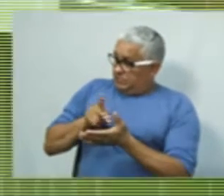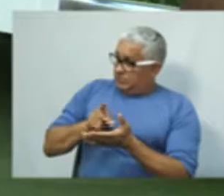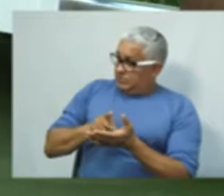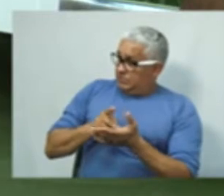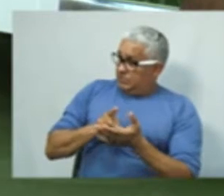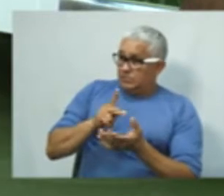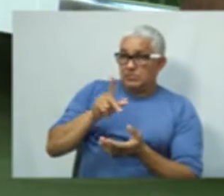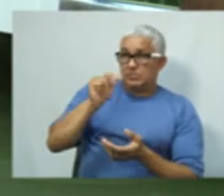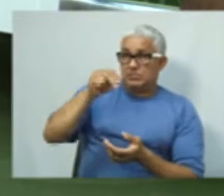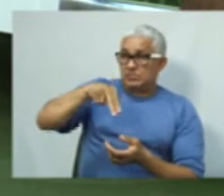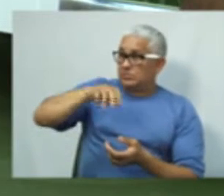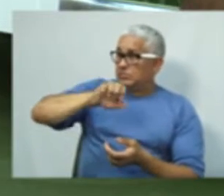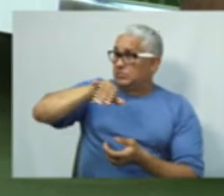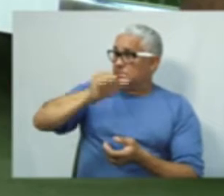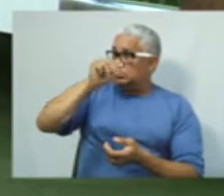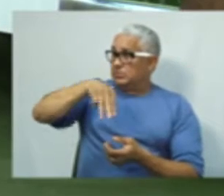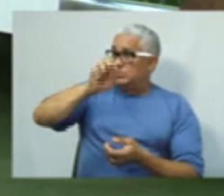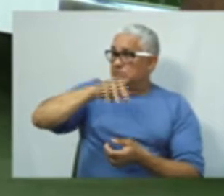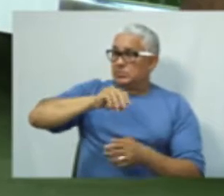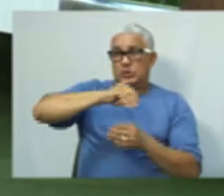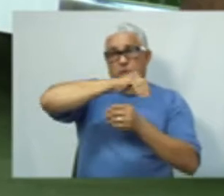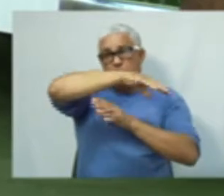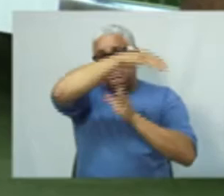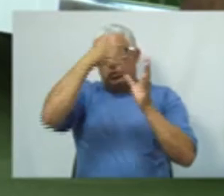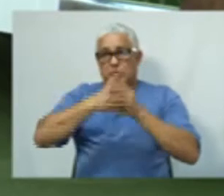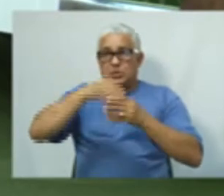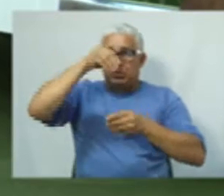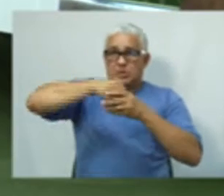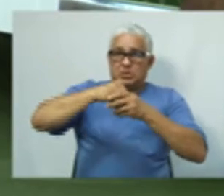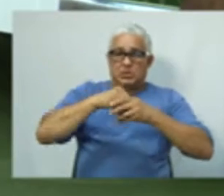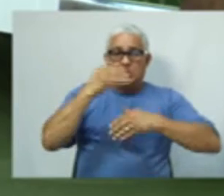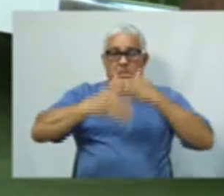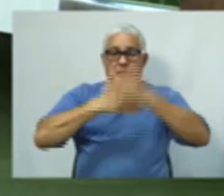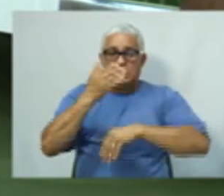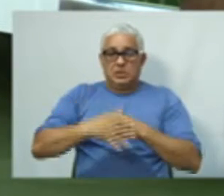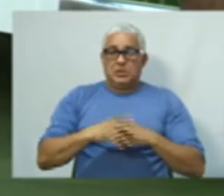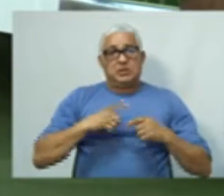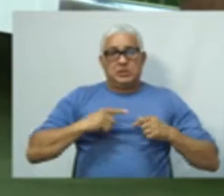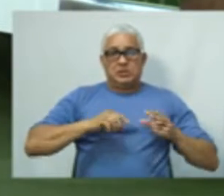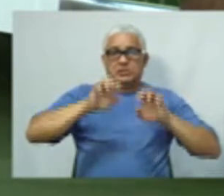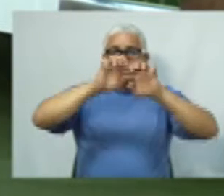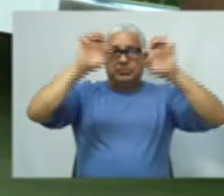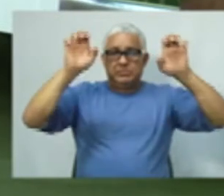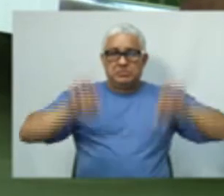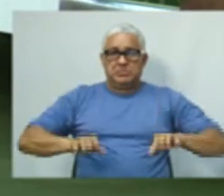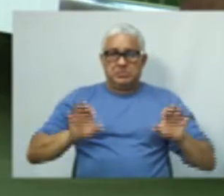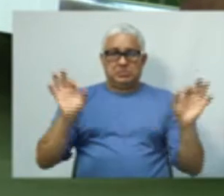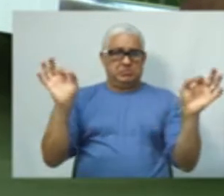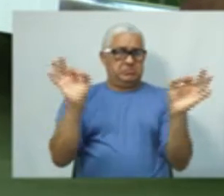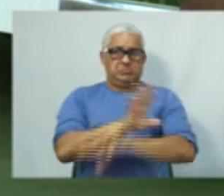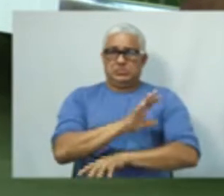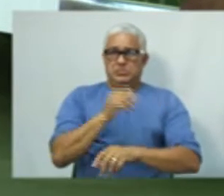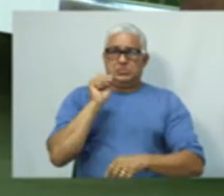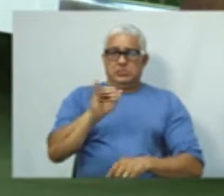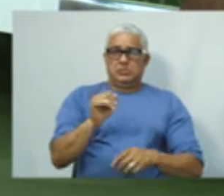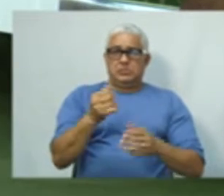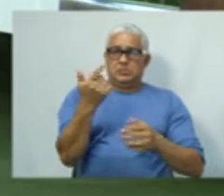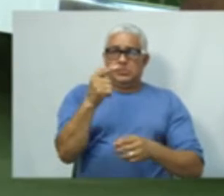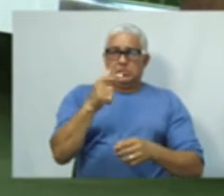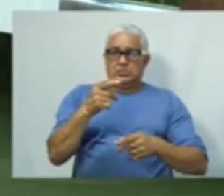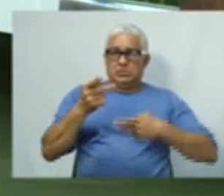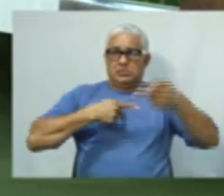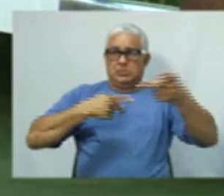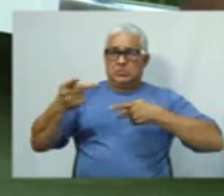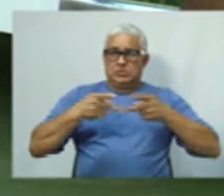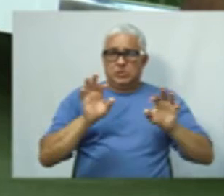planejamento está em todo o processo, né? Senão, não adianta eu ter toda uma estrutura montada se eu não ter um bom planejamento e